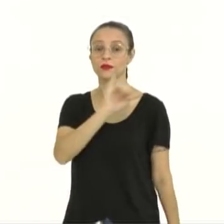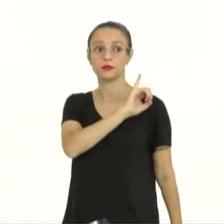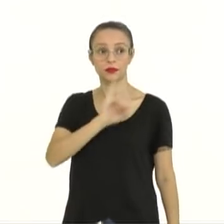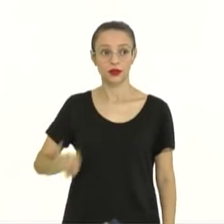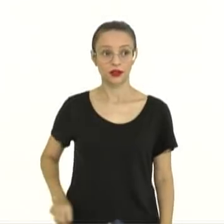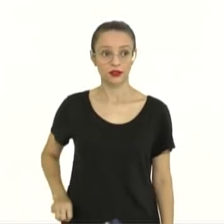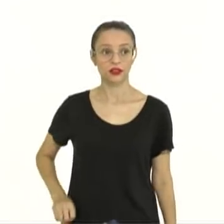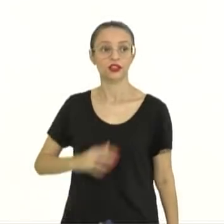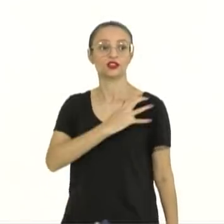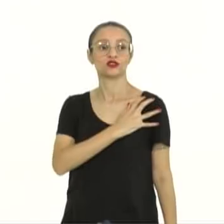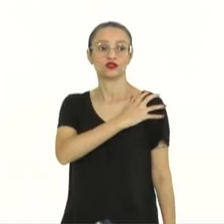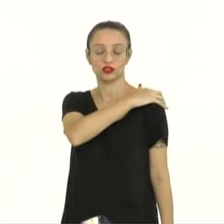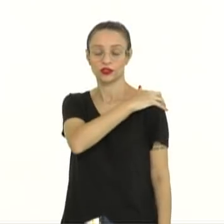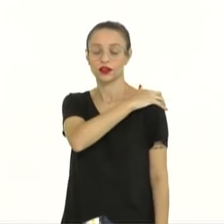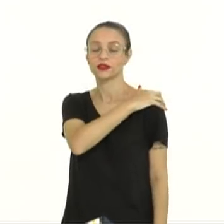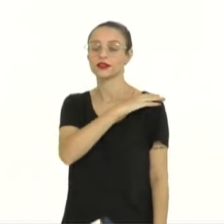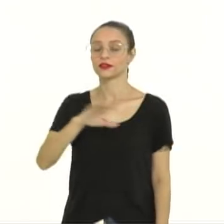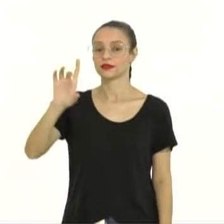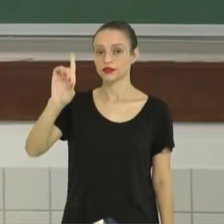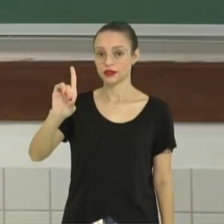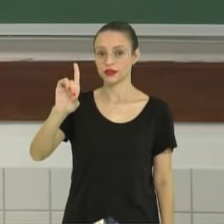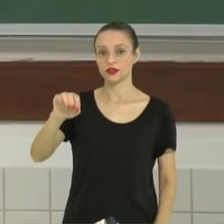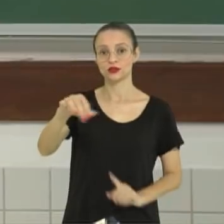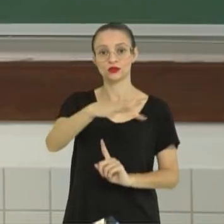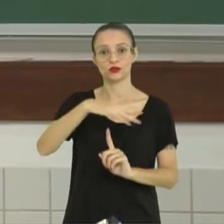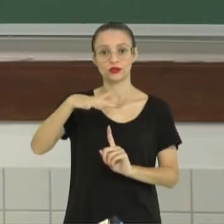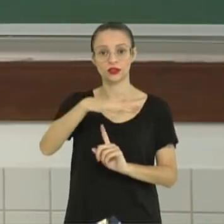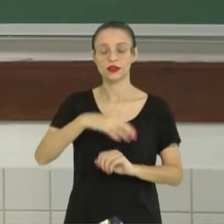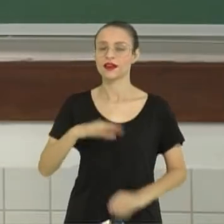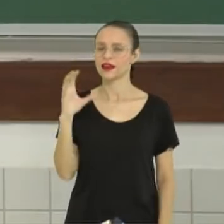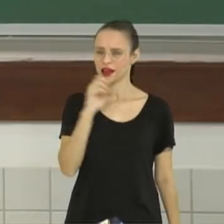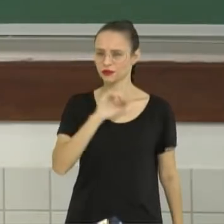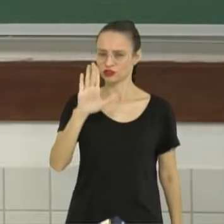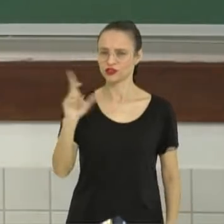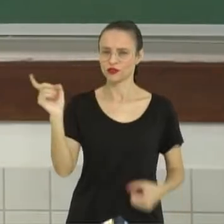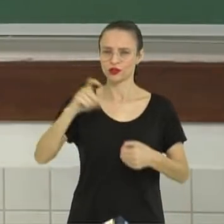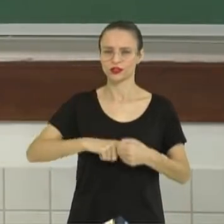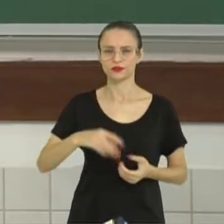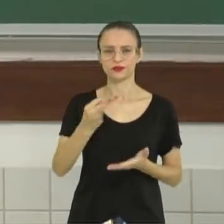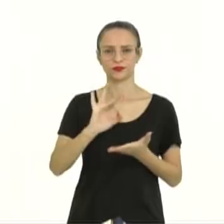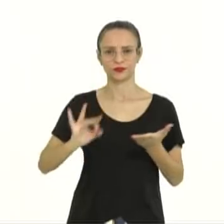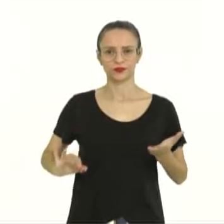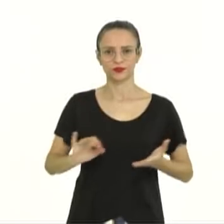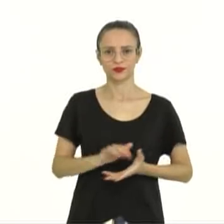C. Ditadura militar. Ou D. Socialismo. É rapidinho, a gente já volta aí para corrigir.